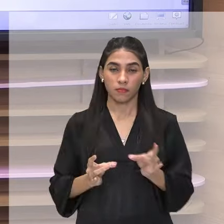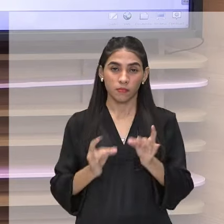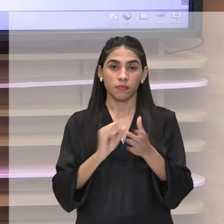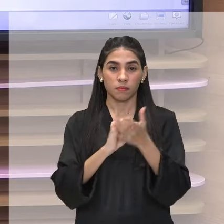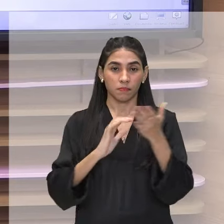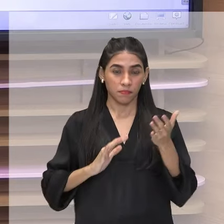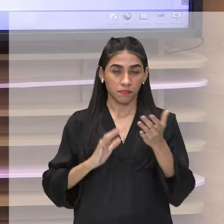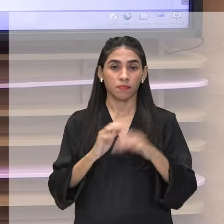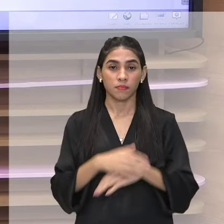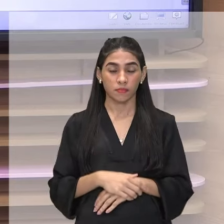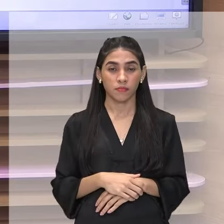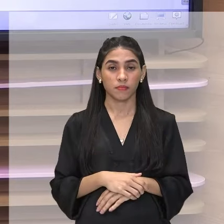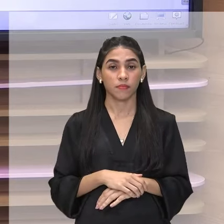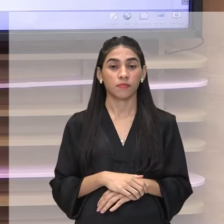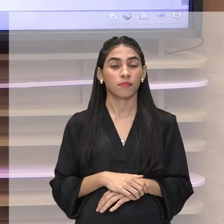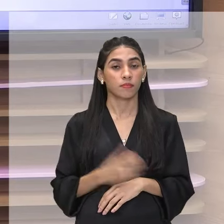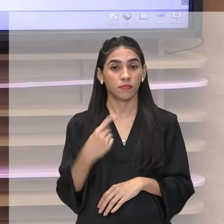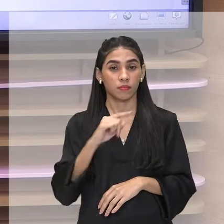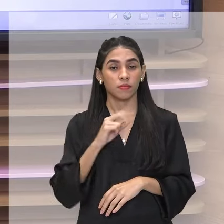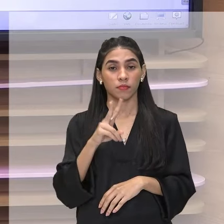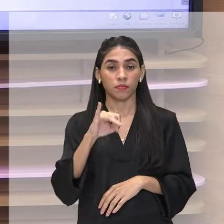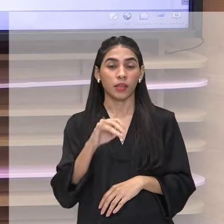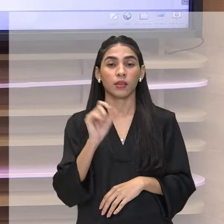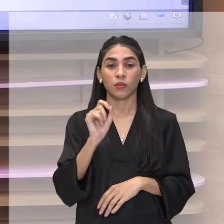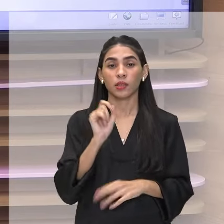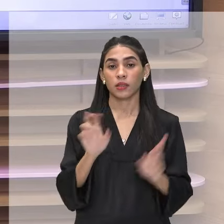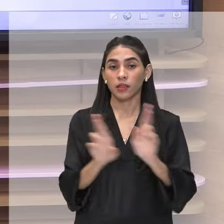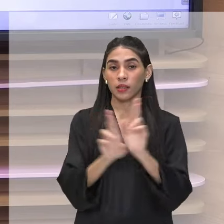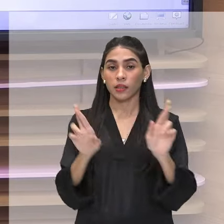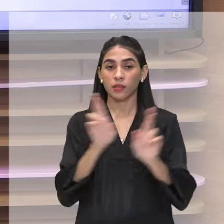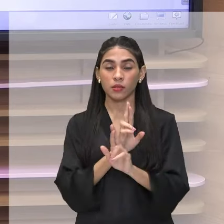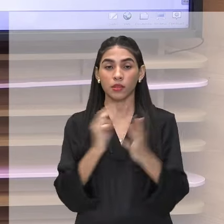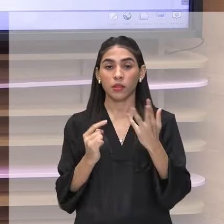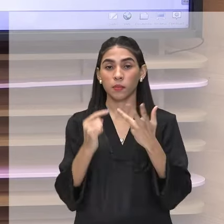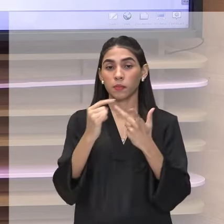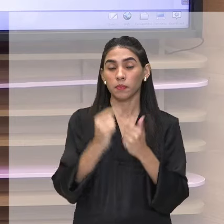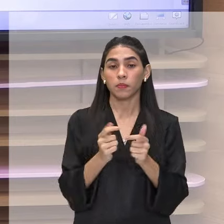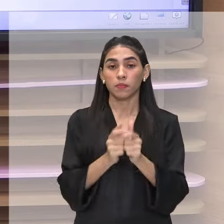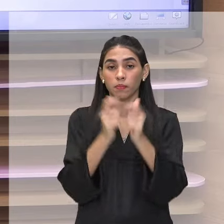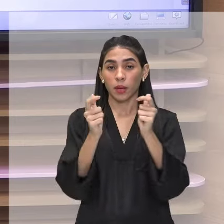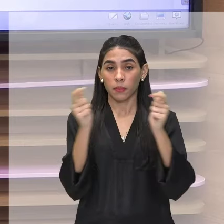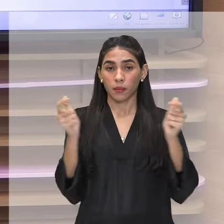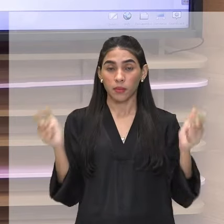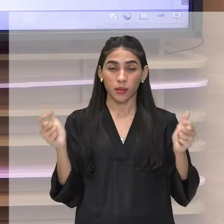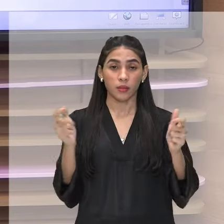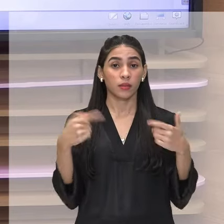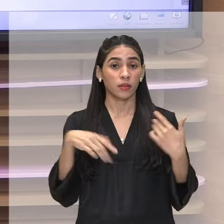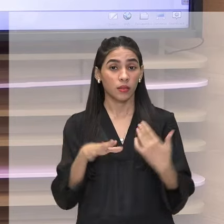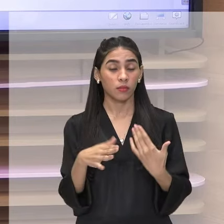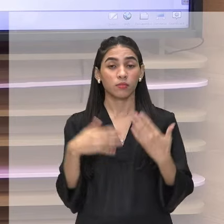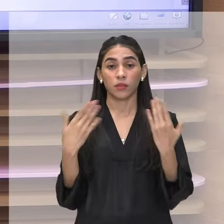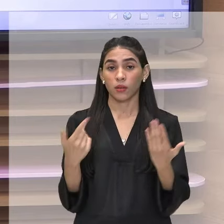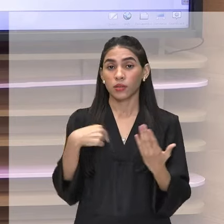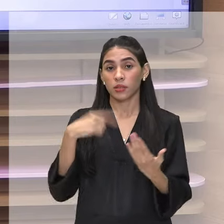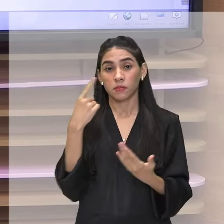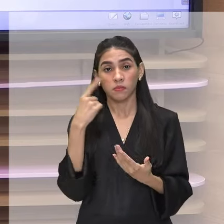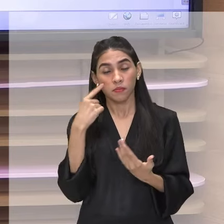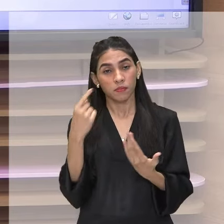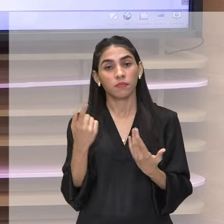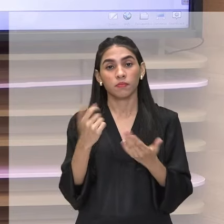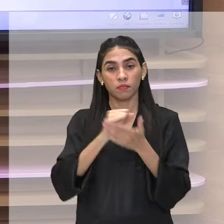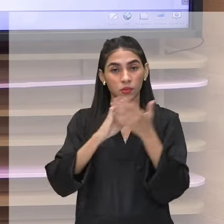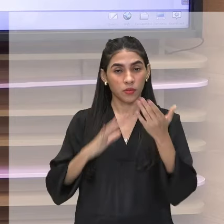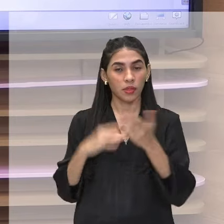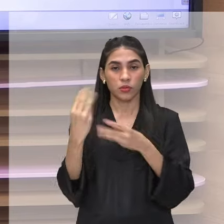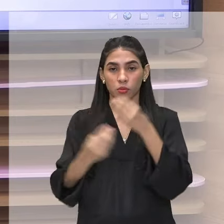explicações, né? Quando a gente vai relacionar esses fatores de crescimento, né? Então, vocês puderam observar através de uma questão,